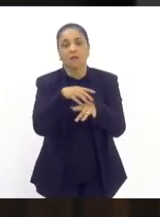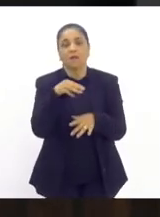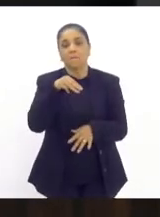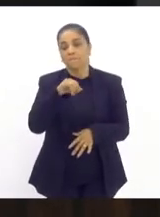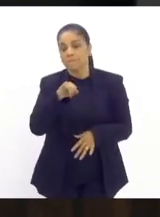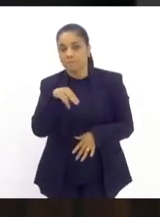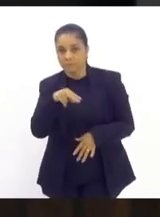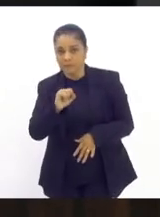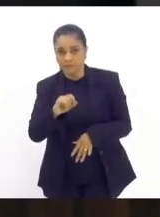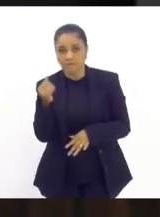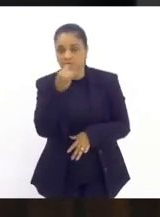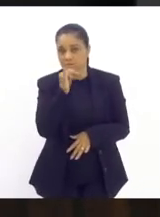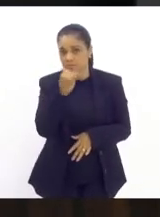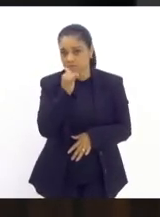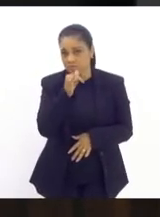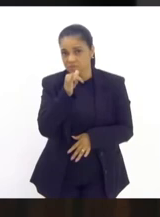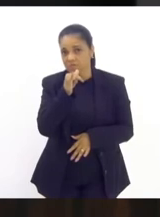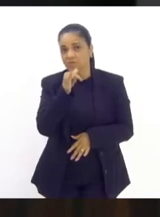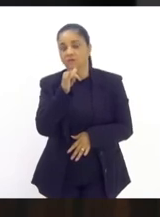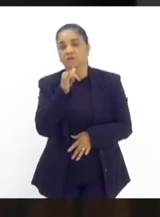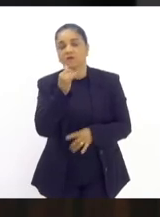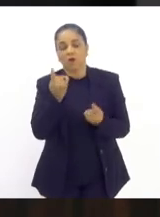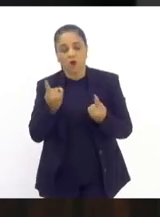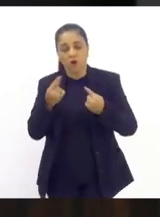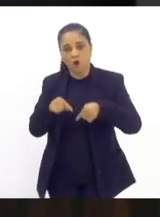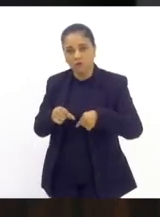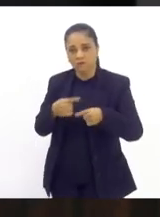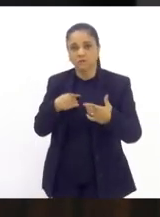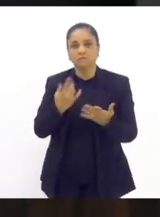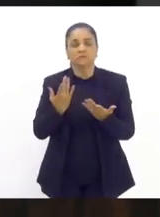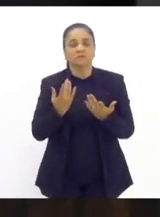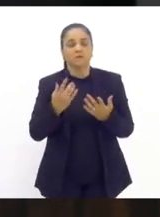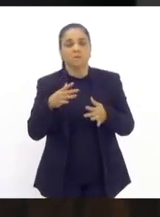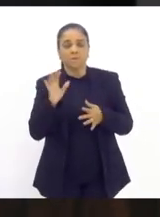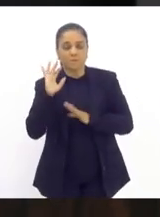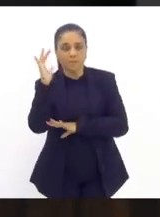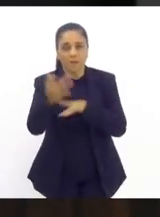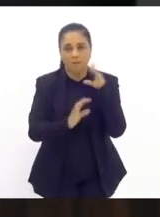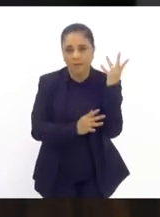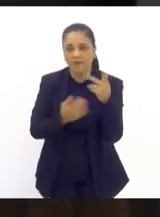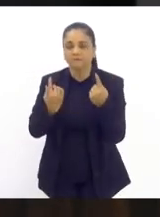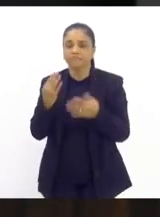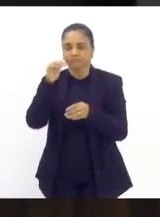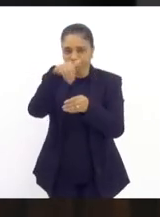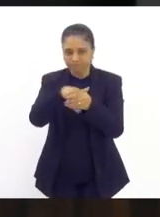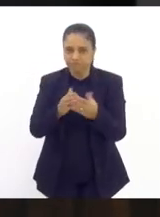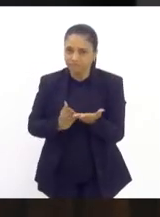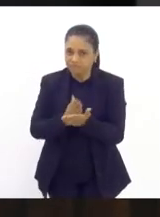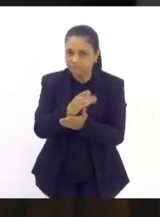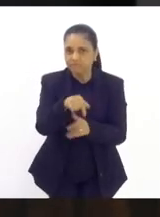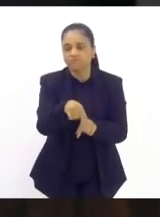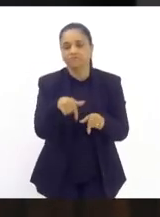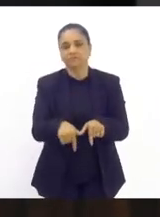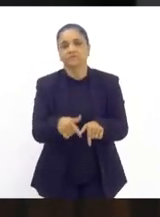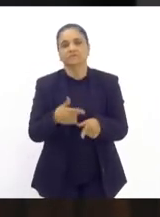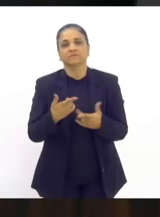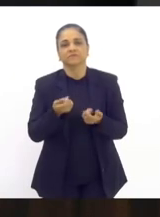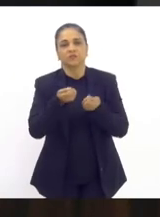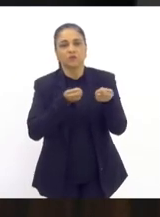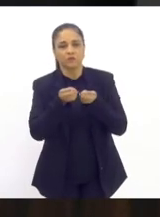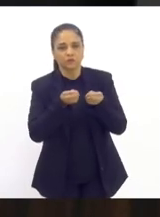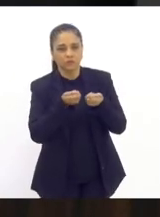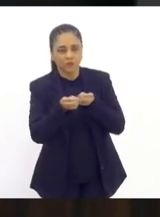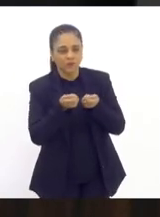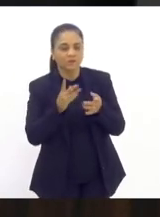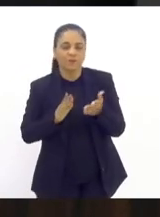contrário de Defesa do meio ambiente favorável orçamento Finanças casas financeira e controle favorável